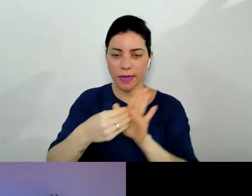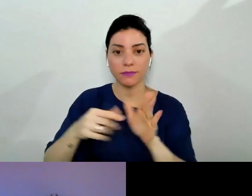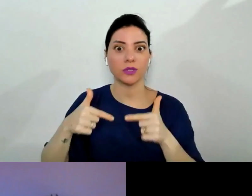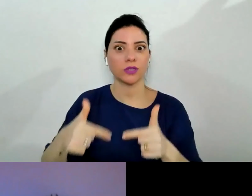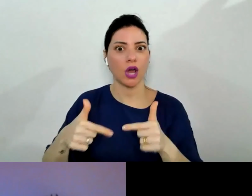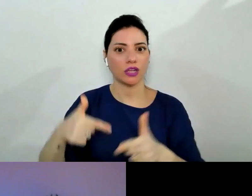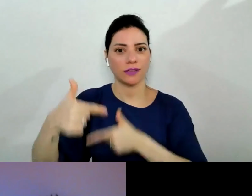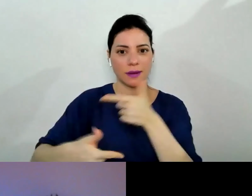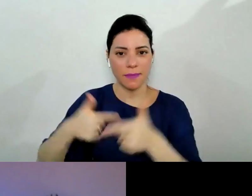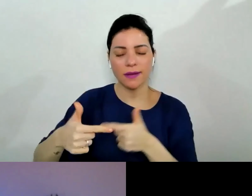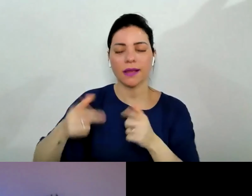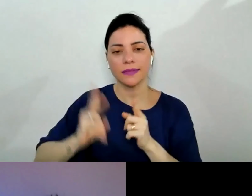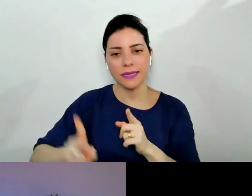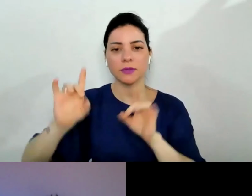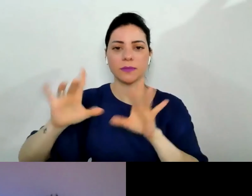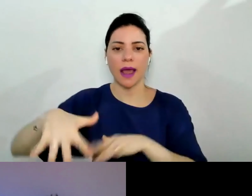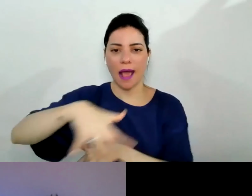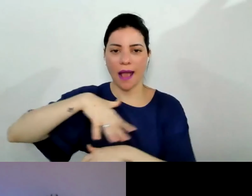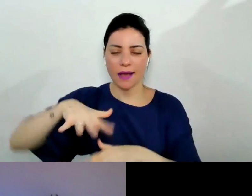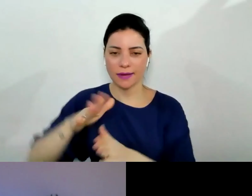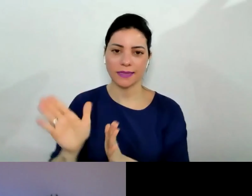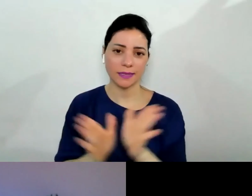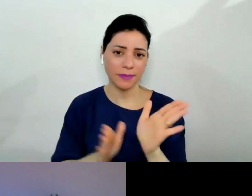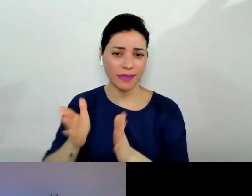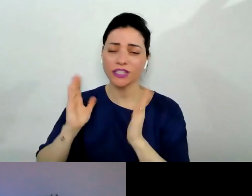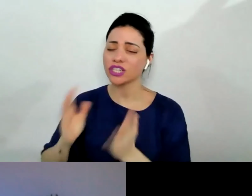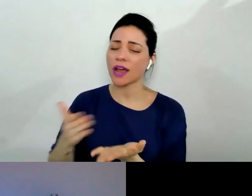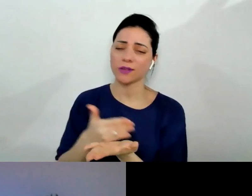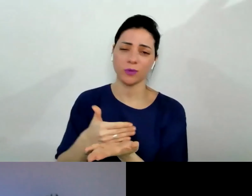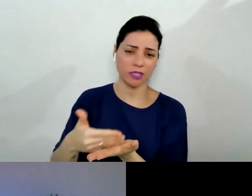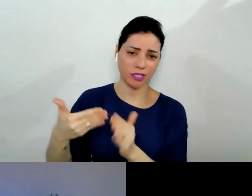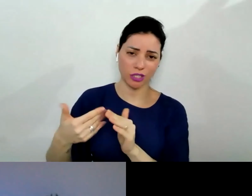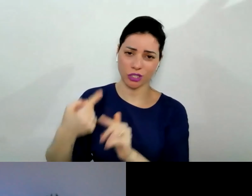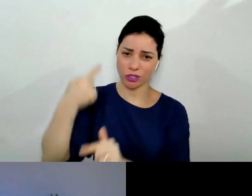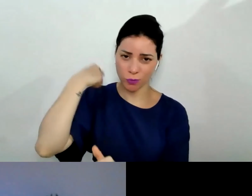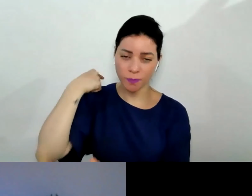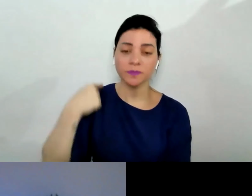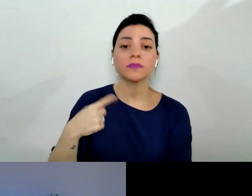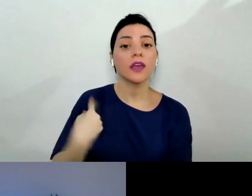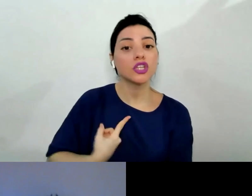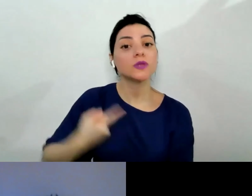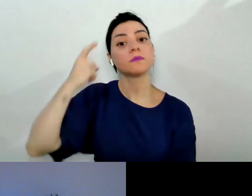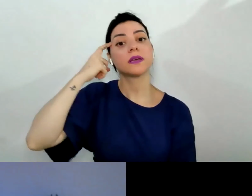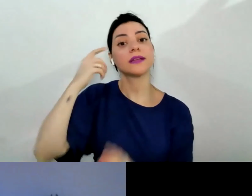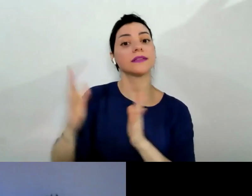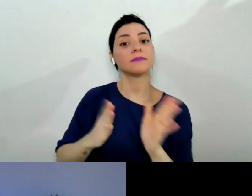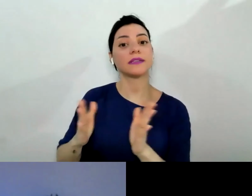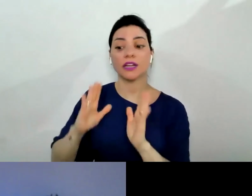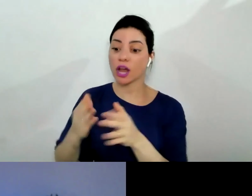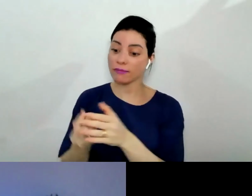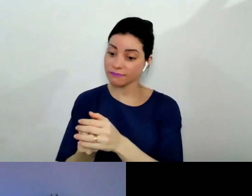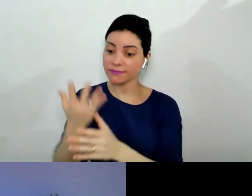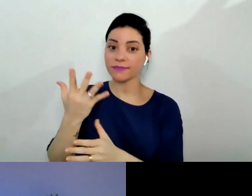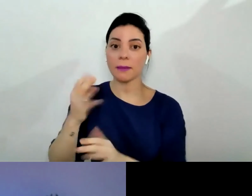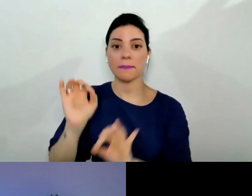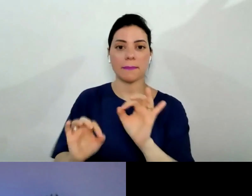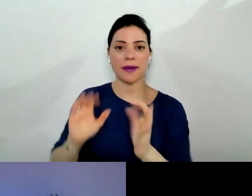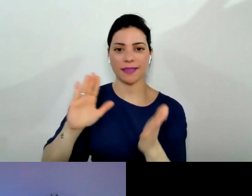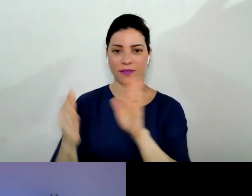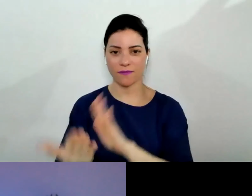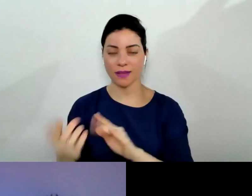sorte de trabalhar muito próximo a especialistas de acessibilidade desde o início e pensamos em acessibilidade desde a concepção das interfaces